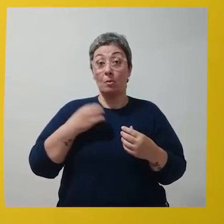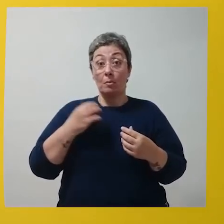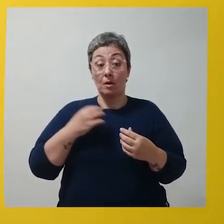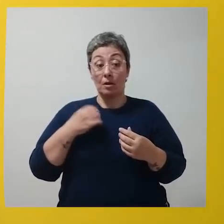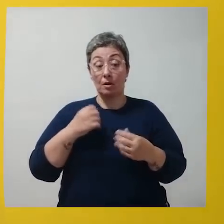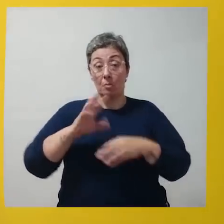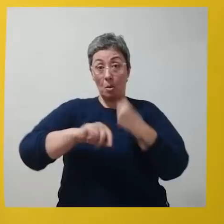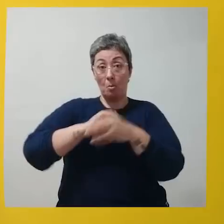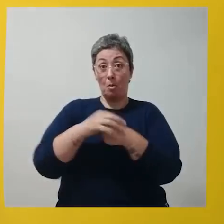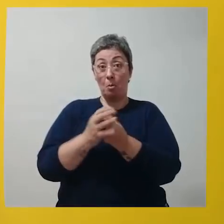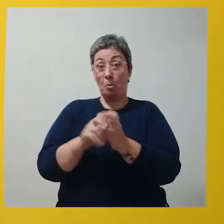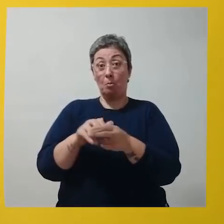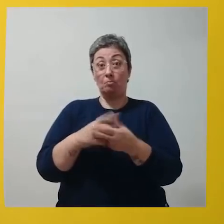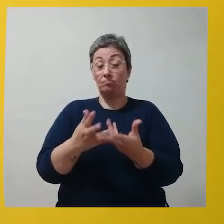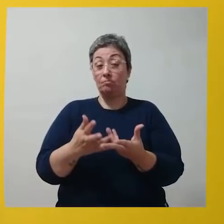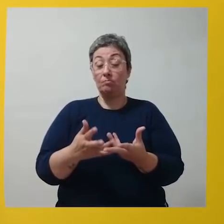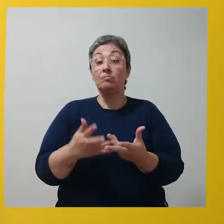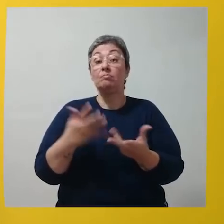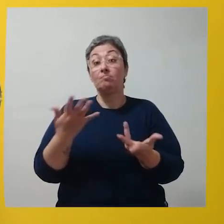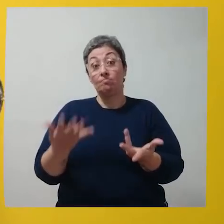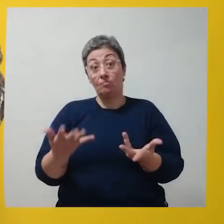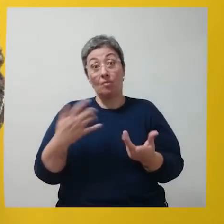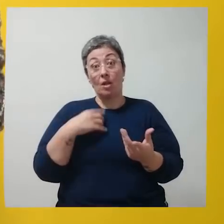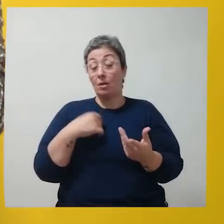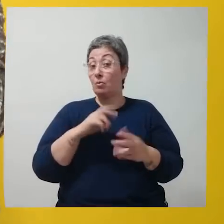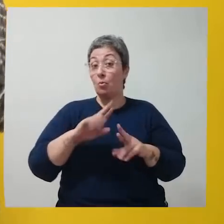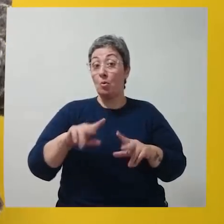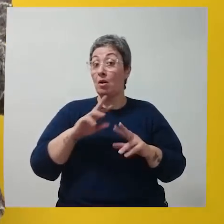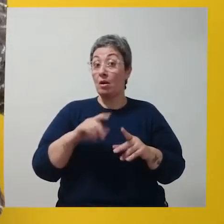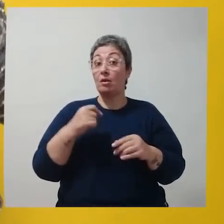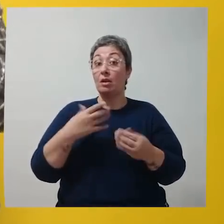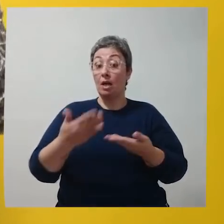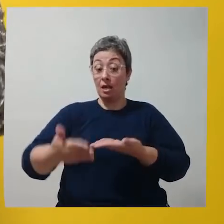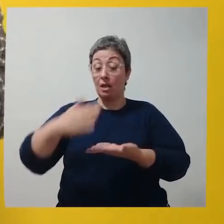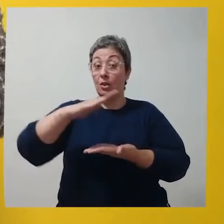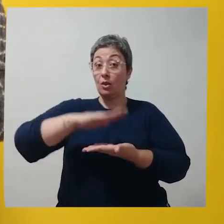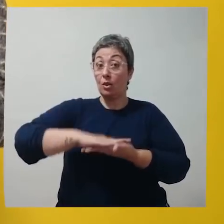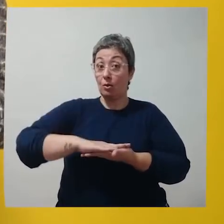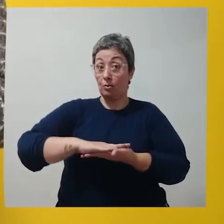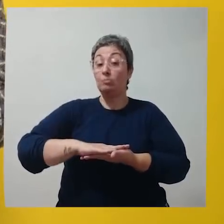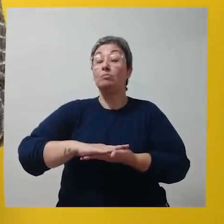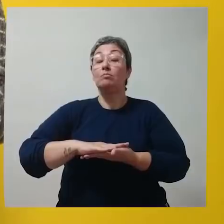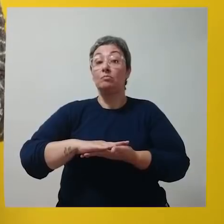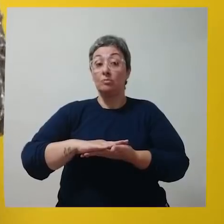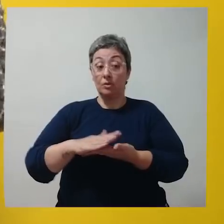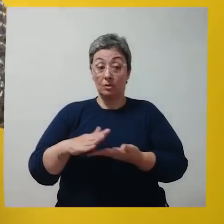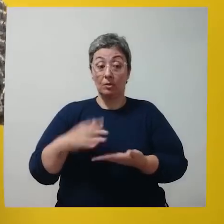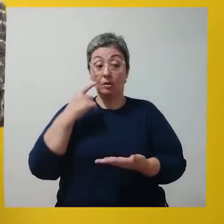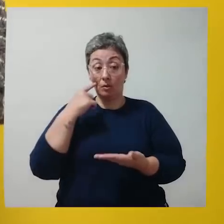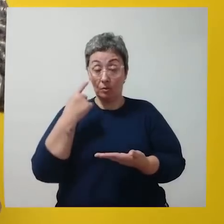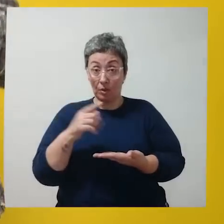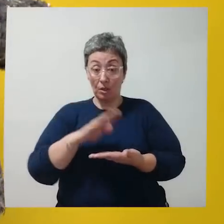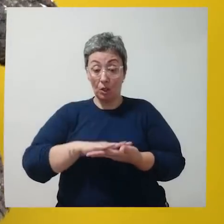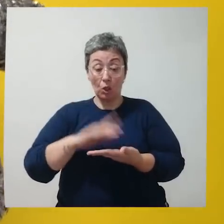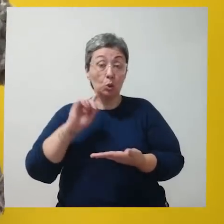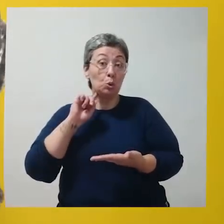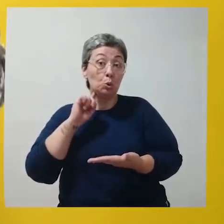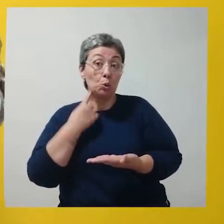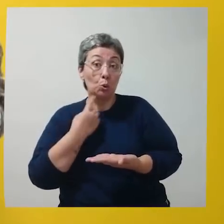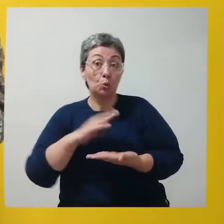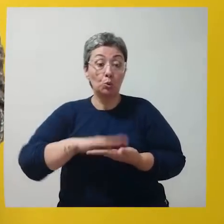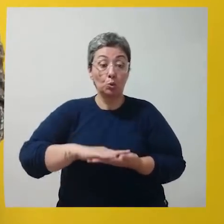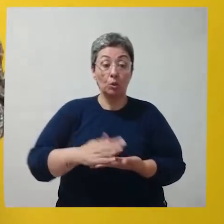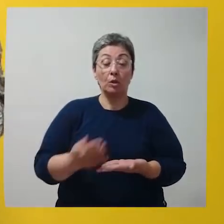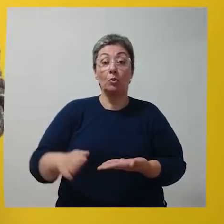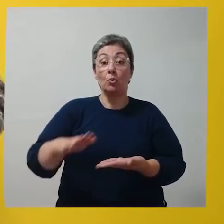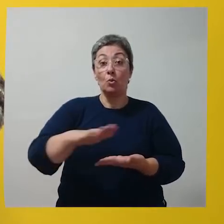Algumas embolam o pano, né? E não, nós queremos que ela dobre o pano, ela veja que está sujo, ela